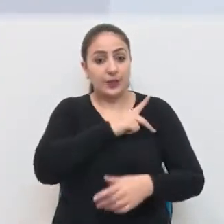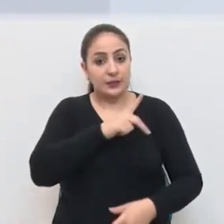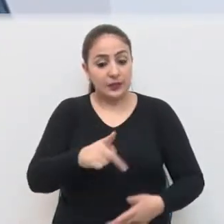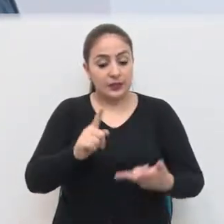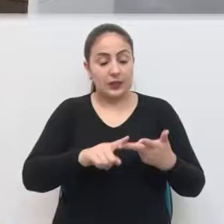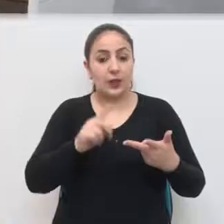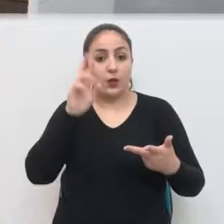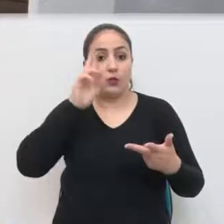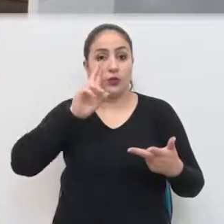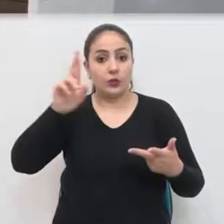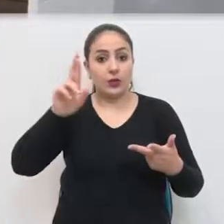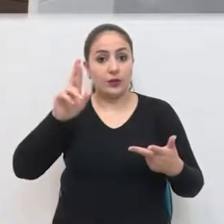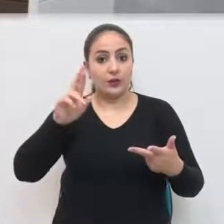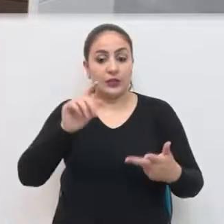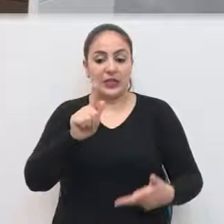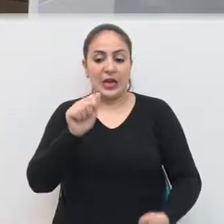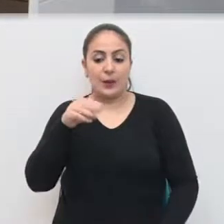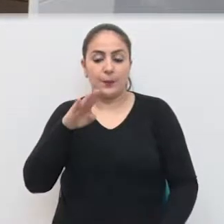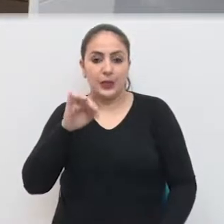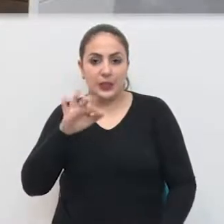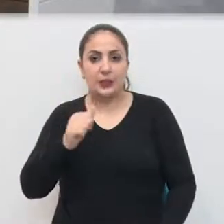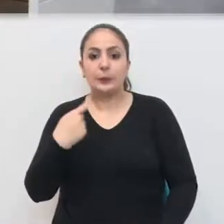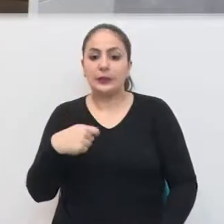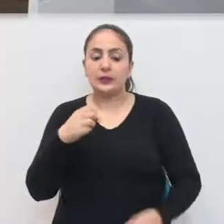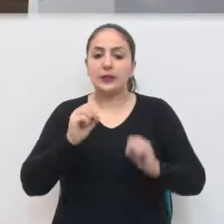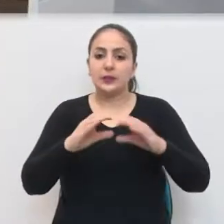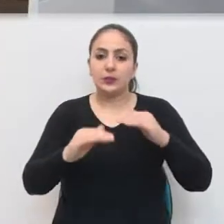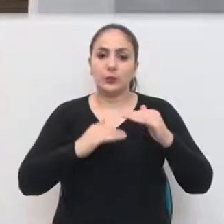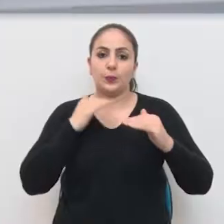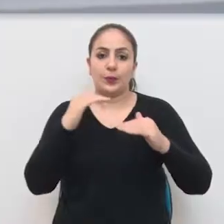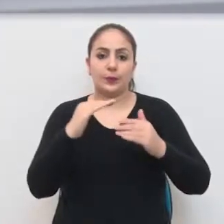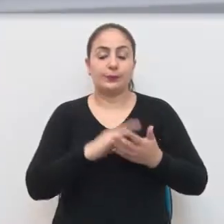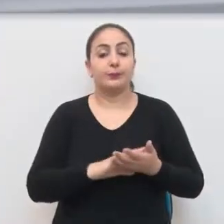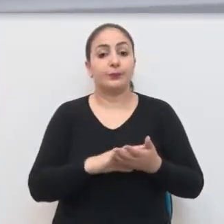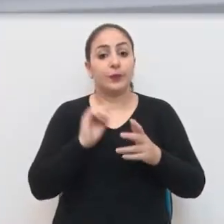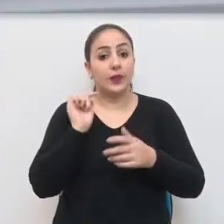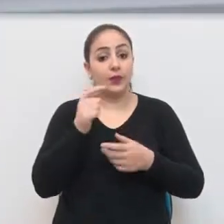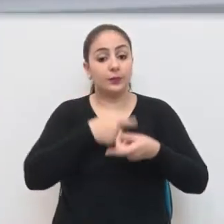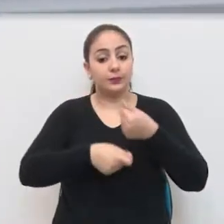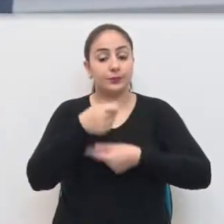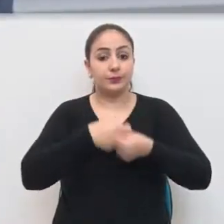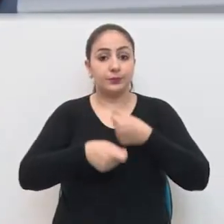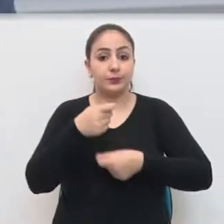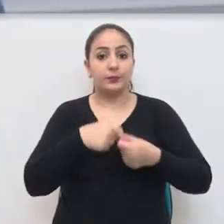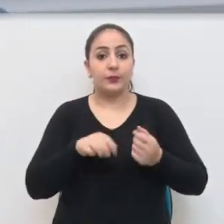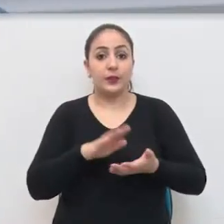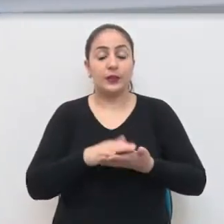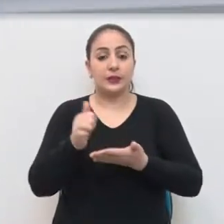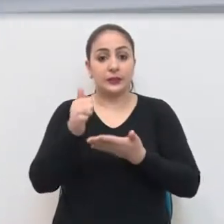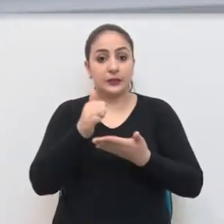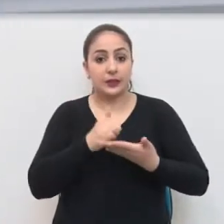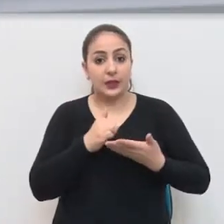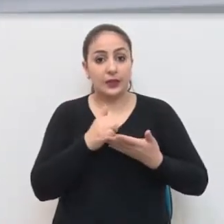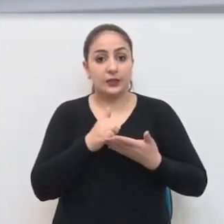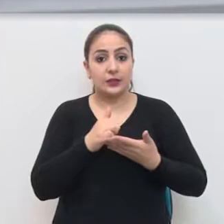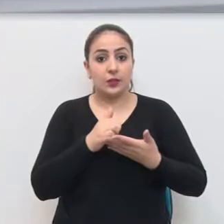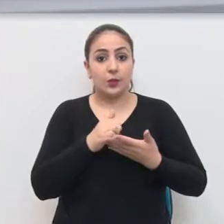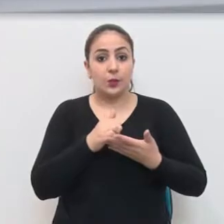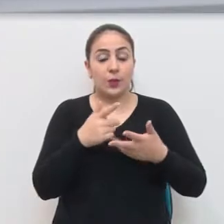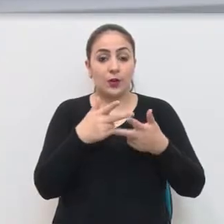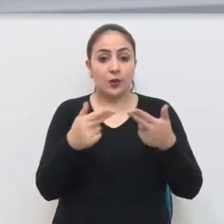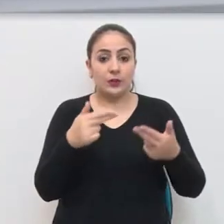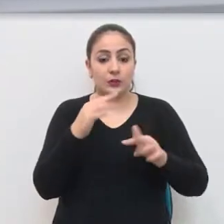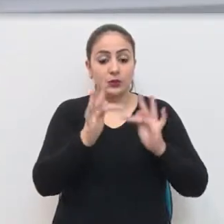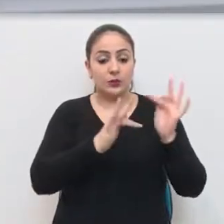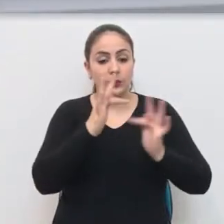chefe de gabinete deverão ter graduação em nível superior. Esta medida administrativa traz um escalonamento